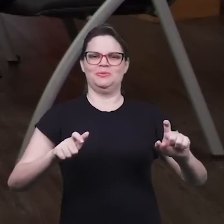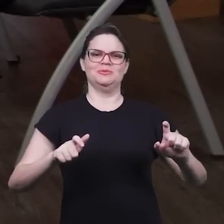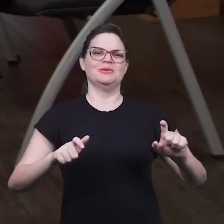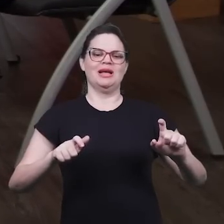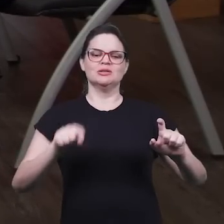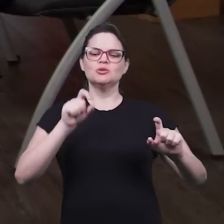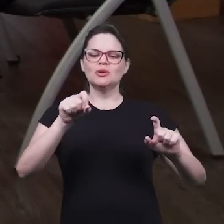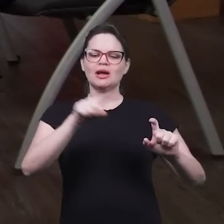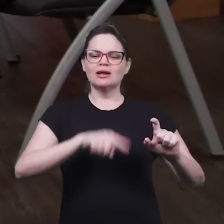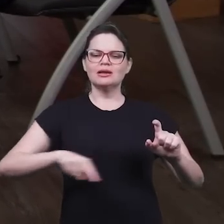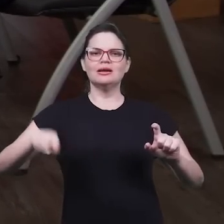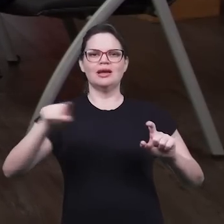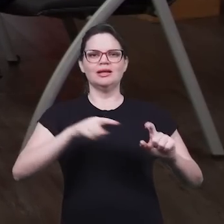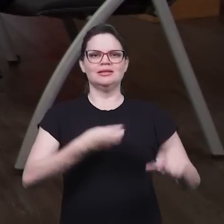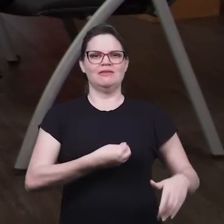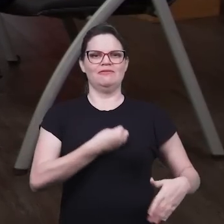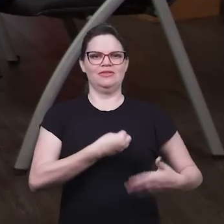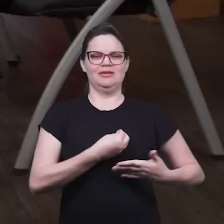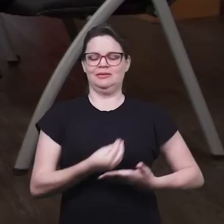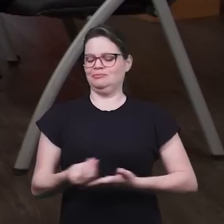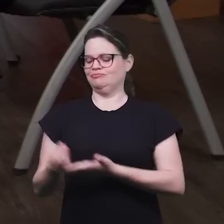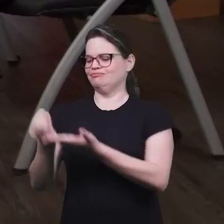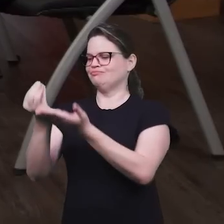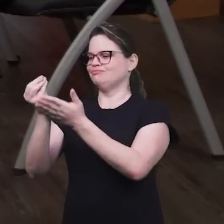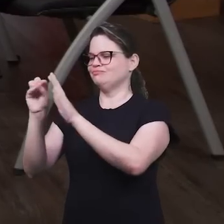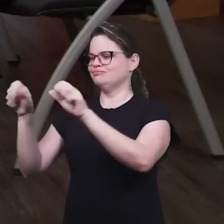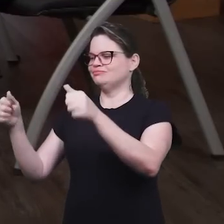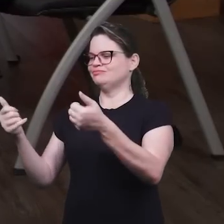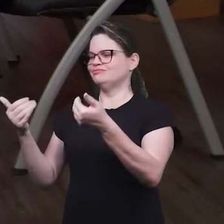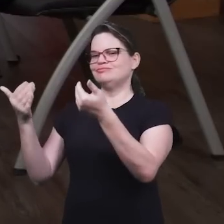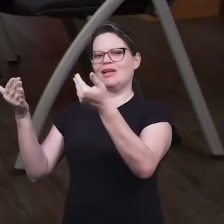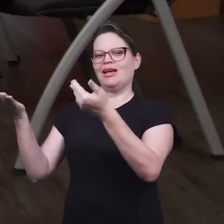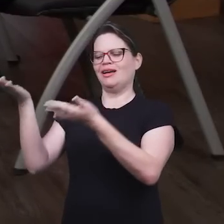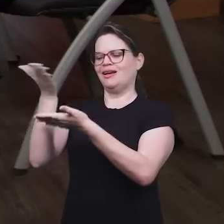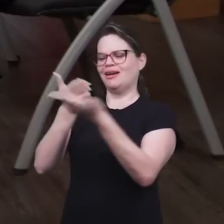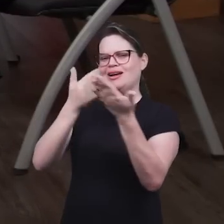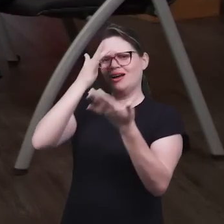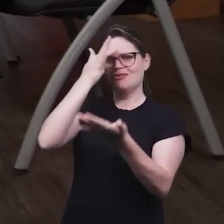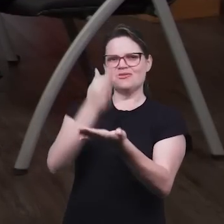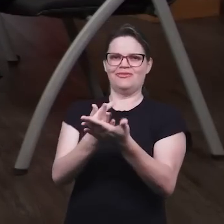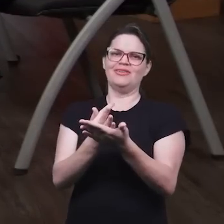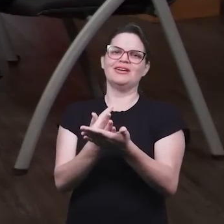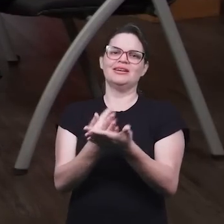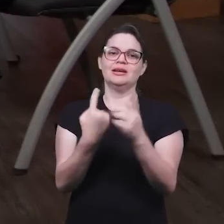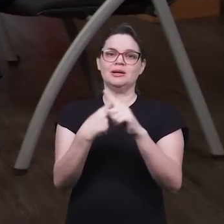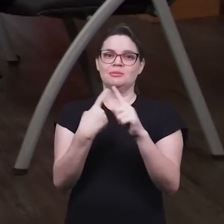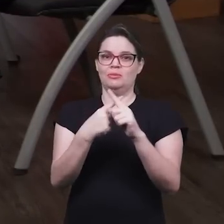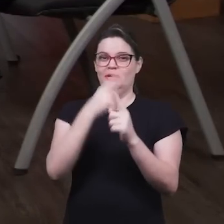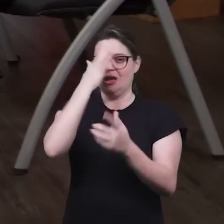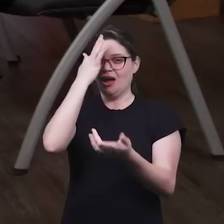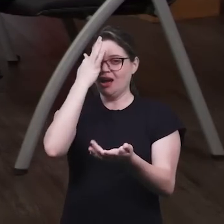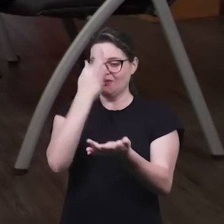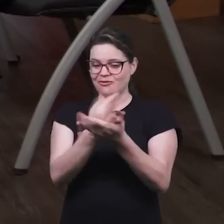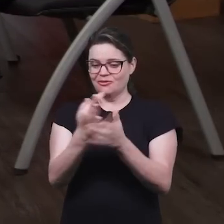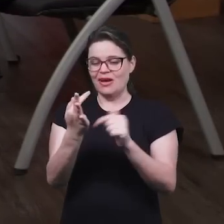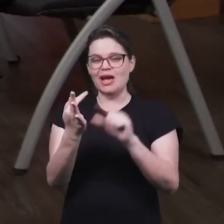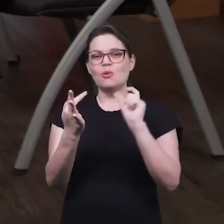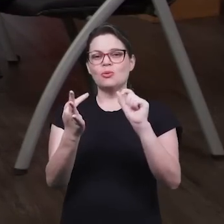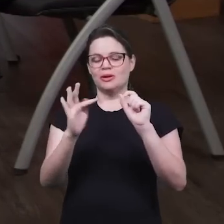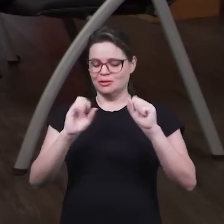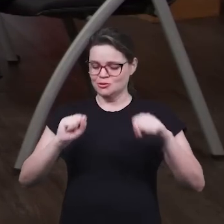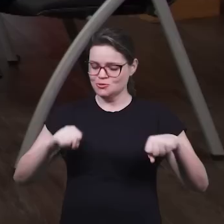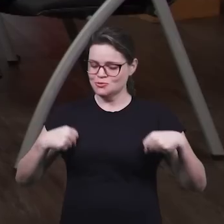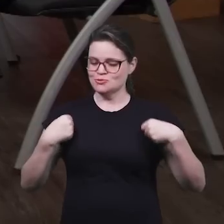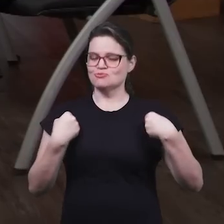que deram tudo, até as suas vidas, pela fé. O que o Douglas falou, o veículo que nos move, que